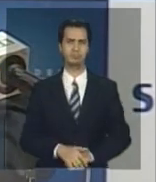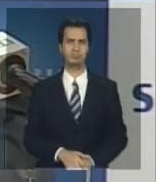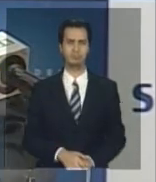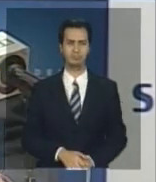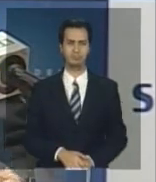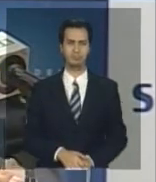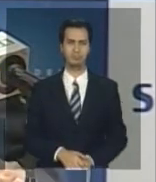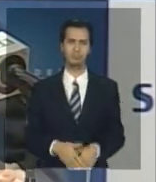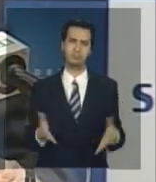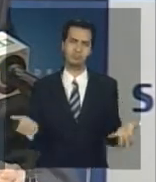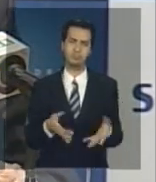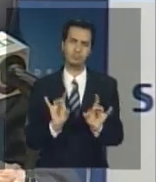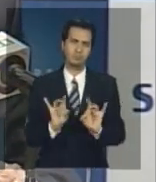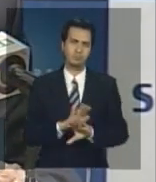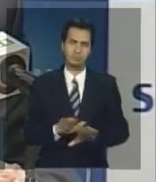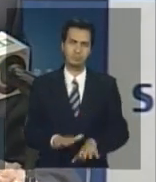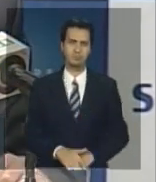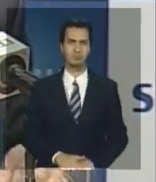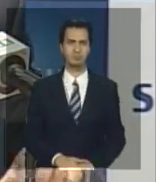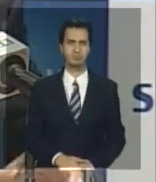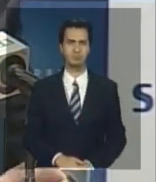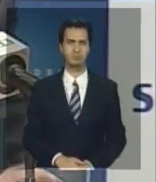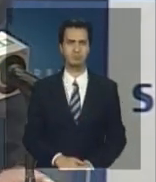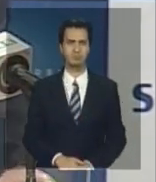deixaria, por enquanto, por aqui.